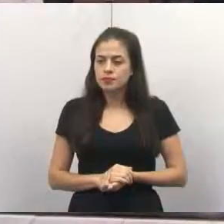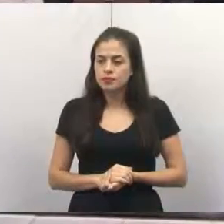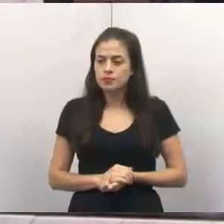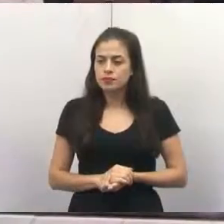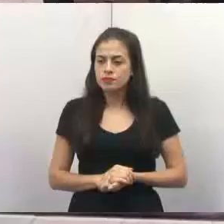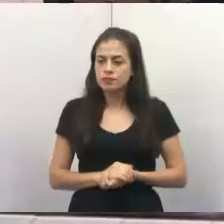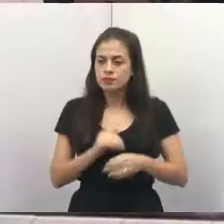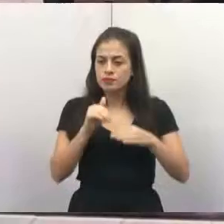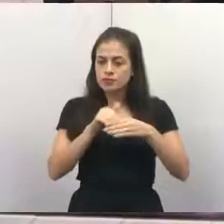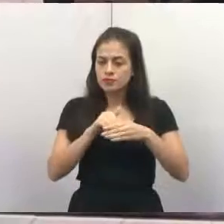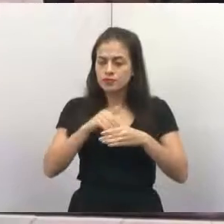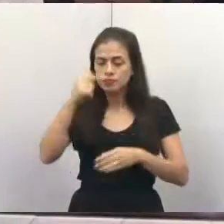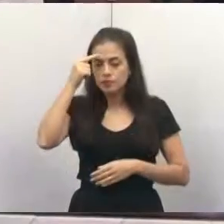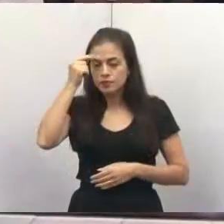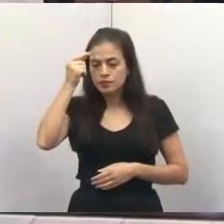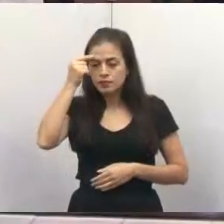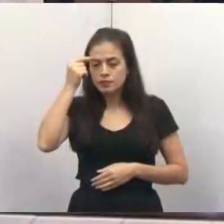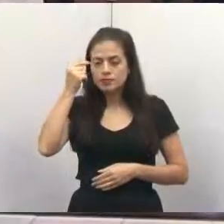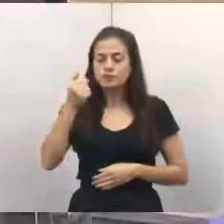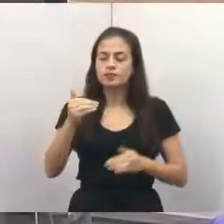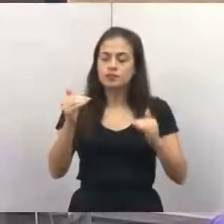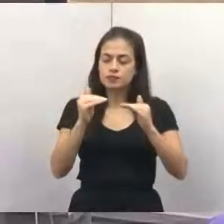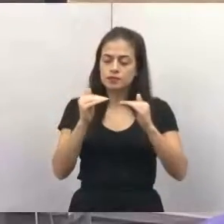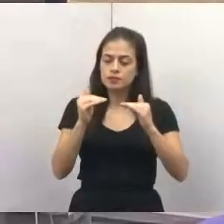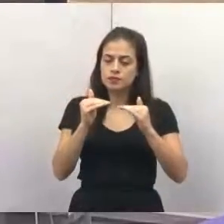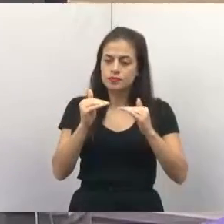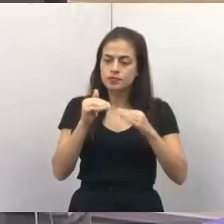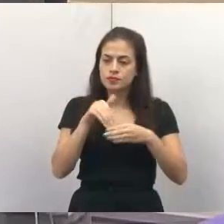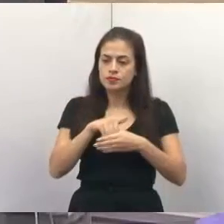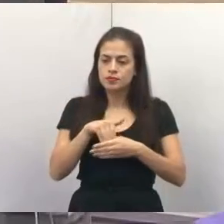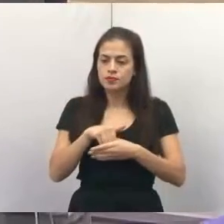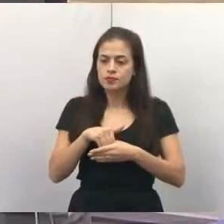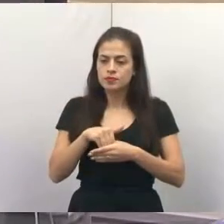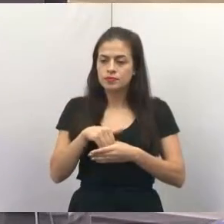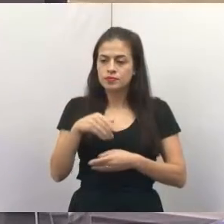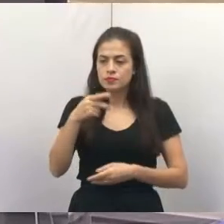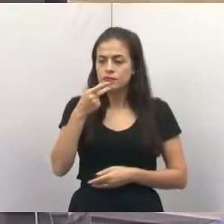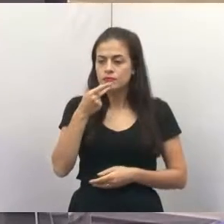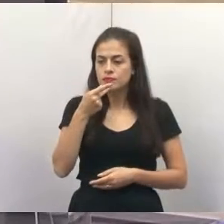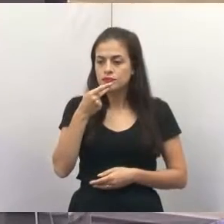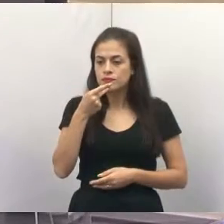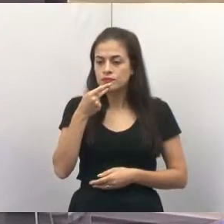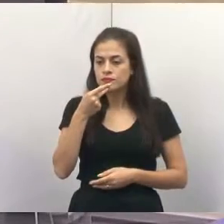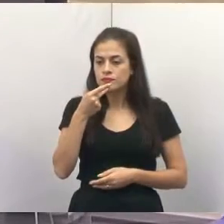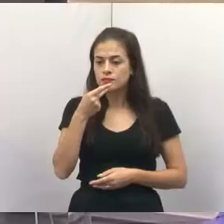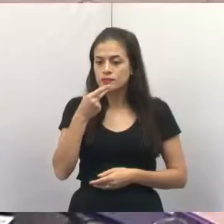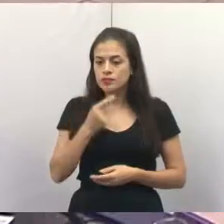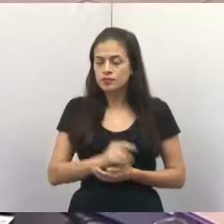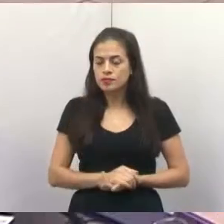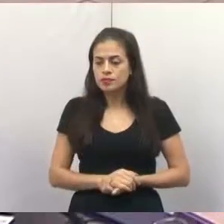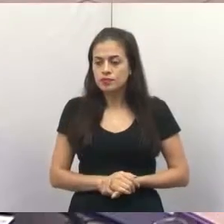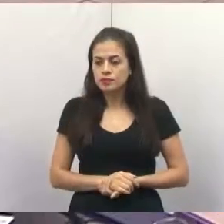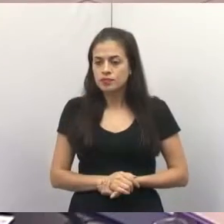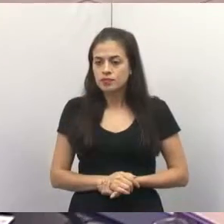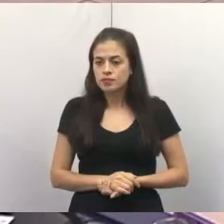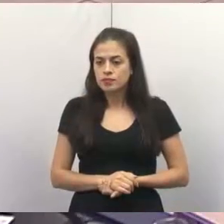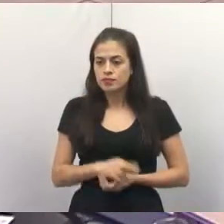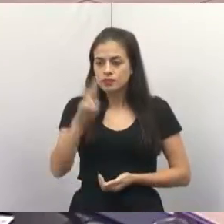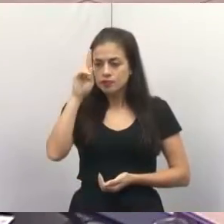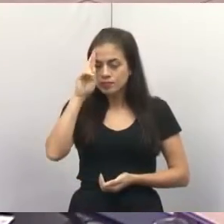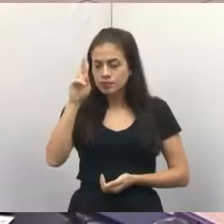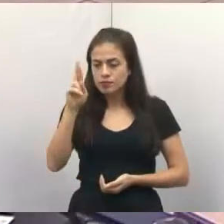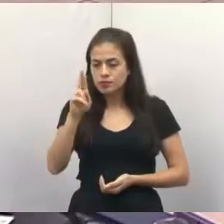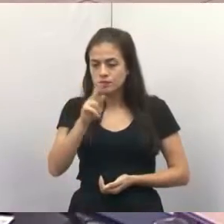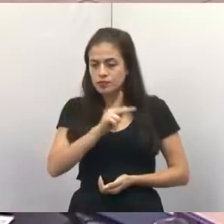Como vota o vereador Edgar Sasaki, favorável. Como vota o vereador Hernani Barreto. Senhor presidente,